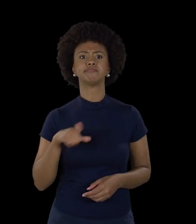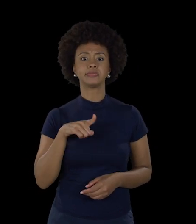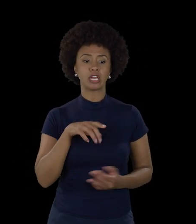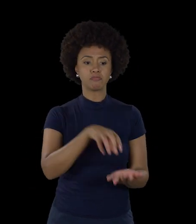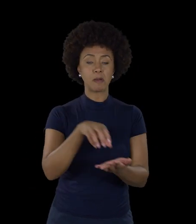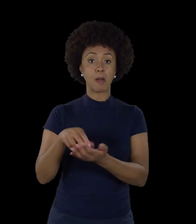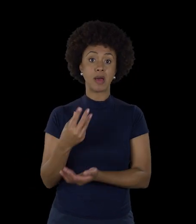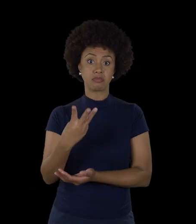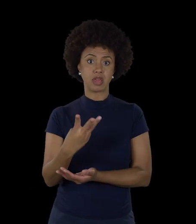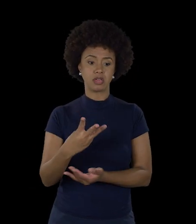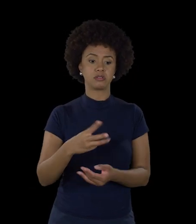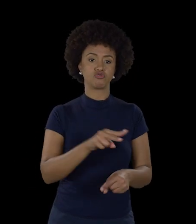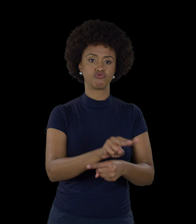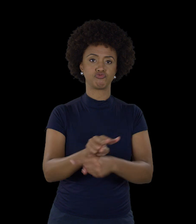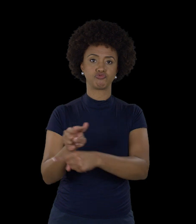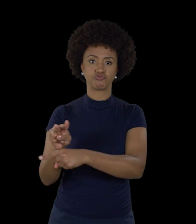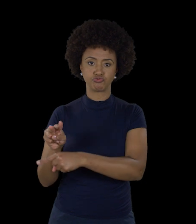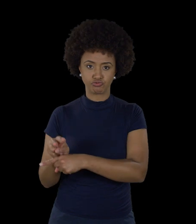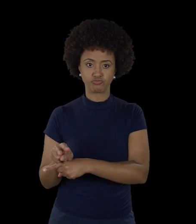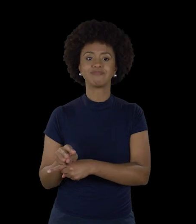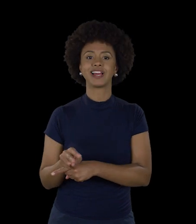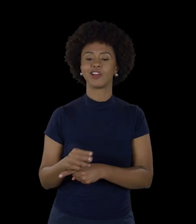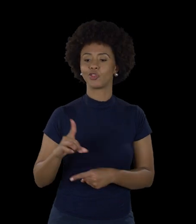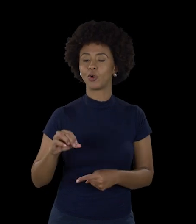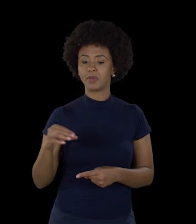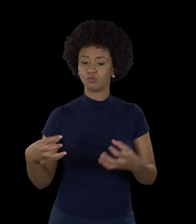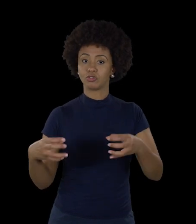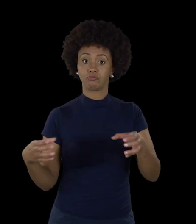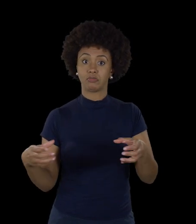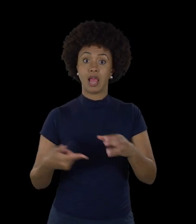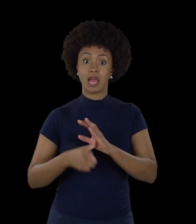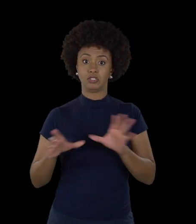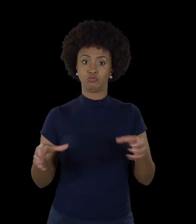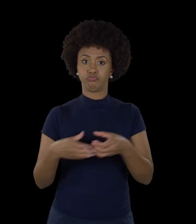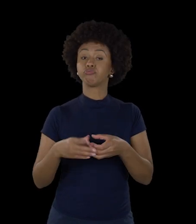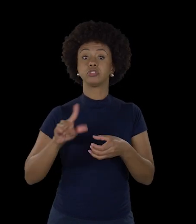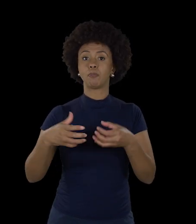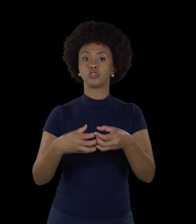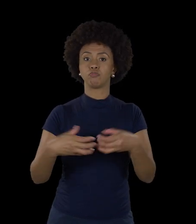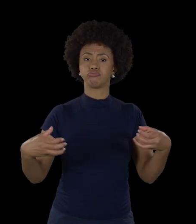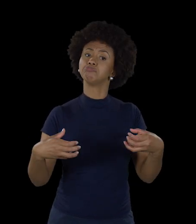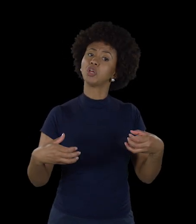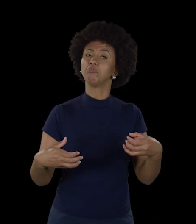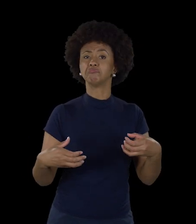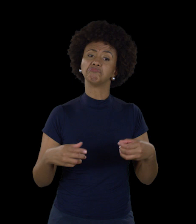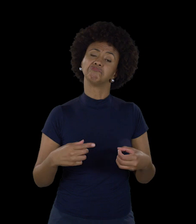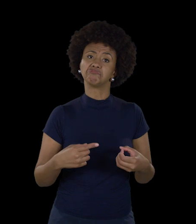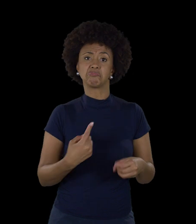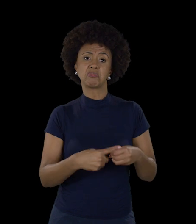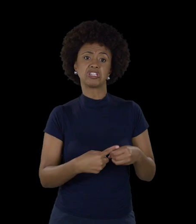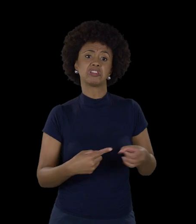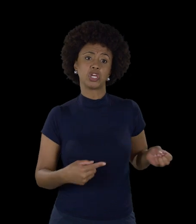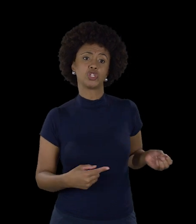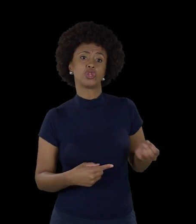Floriano. Com 3 reservas particulares, Marechal Floriano se emancipou de Domingos Martins em 1991.